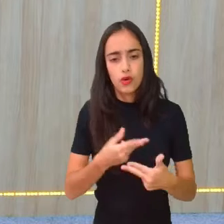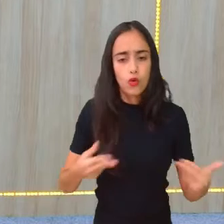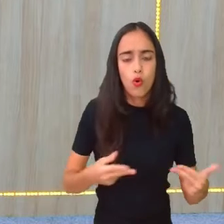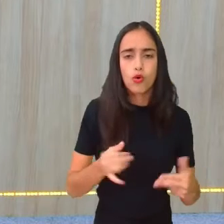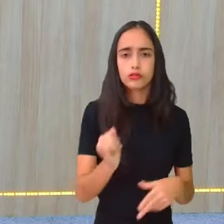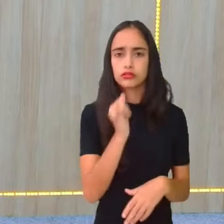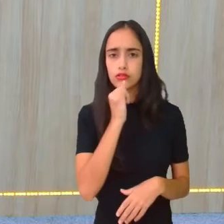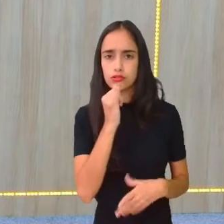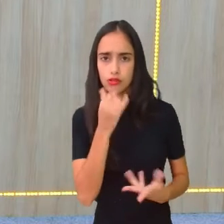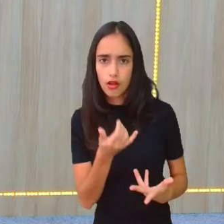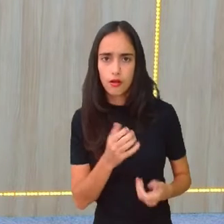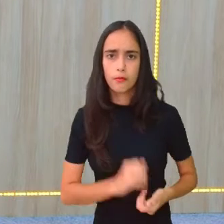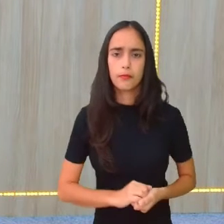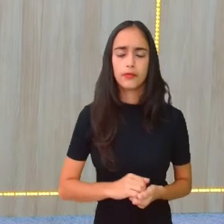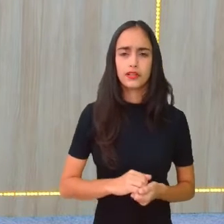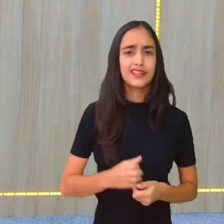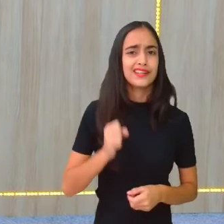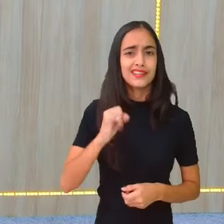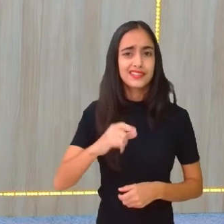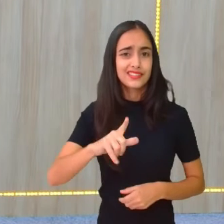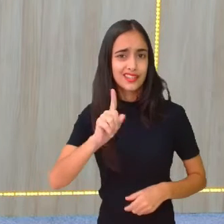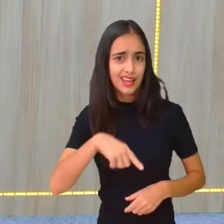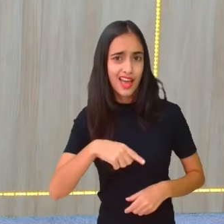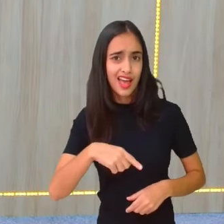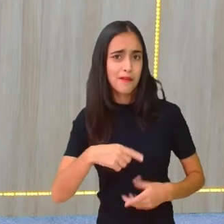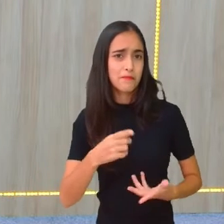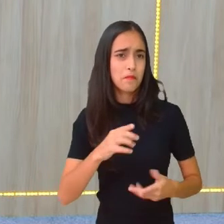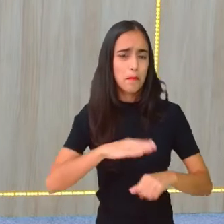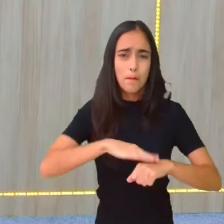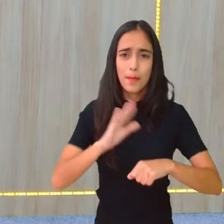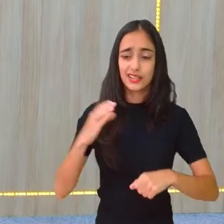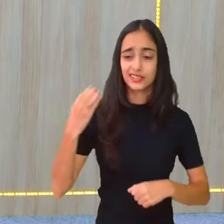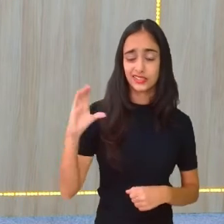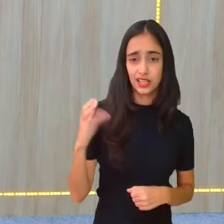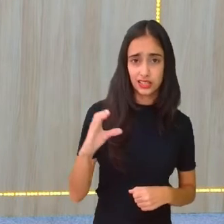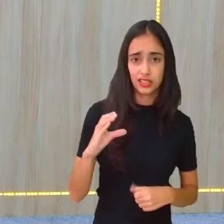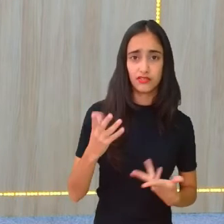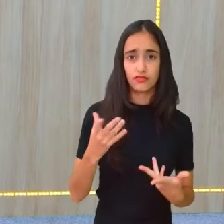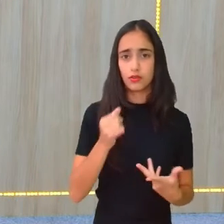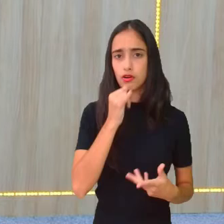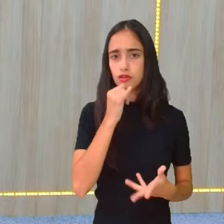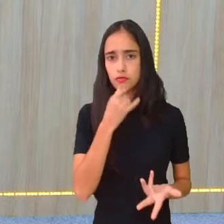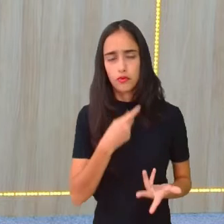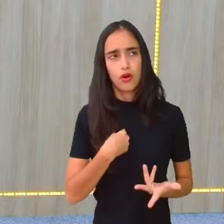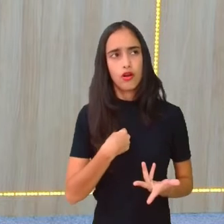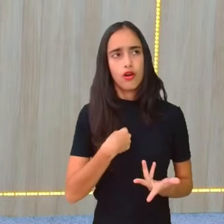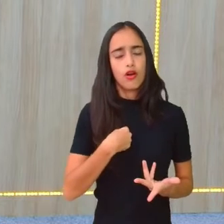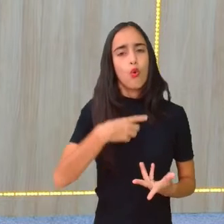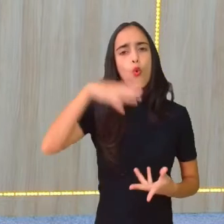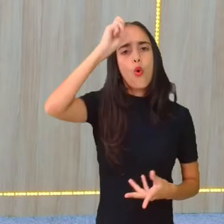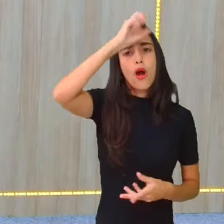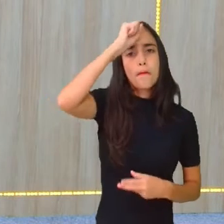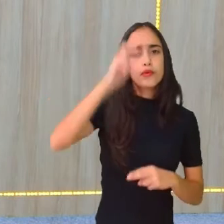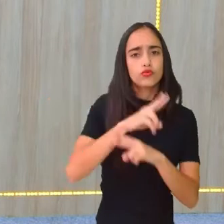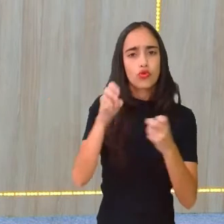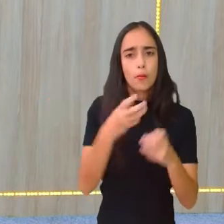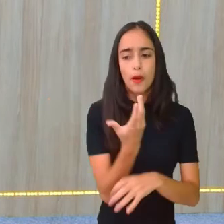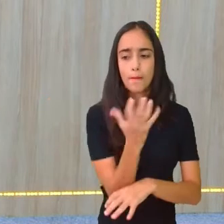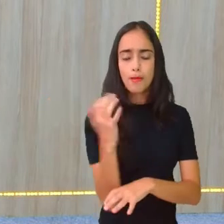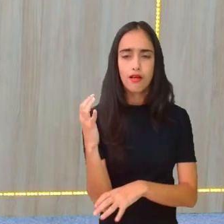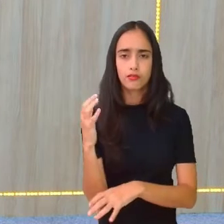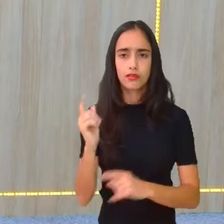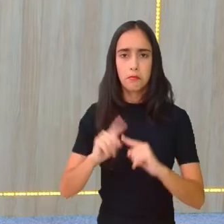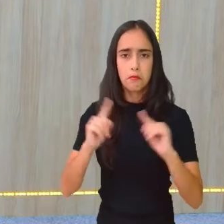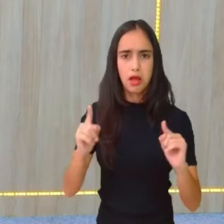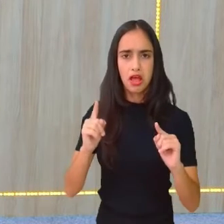uma plantinha que só existe em outro país. Então eu estou aprendendo sobre essa planta, que é uma coisa que eu não tenho muito contato. Então